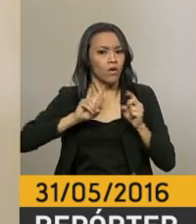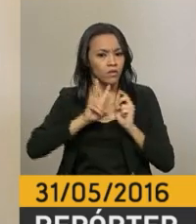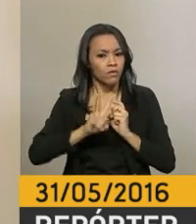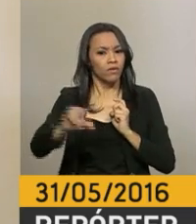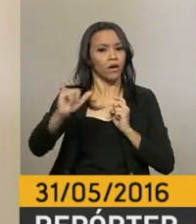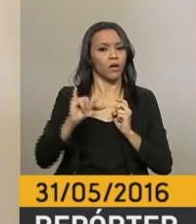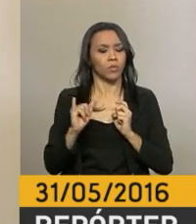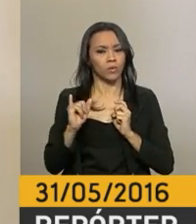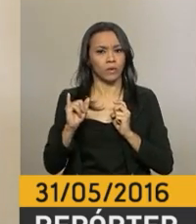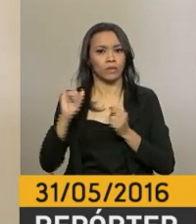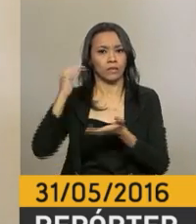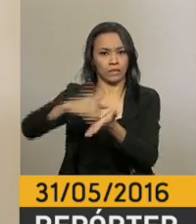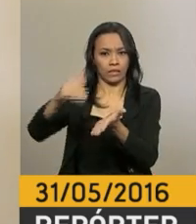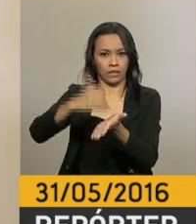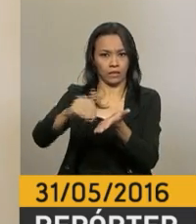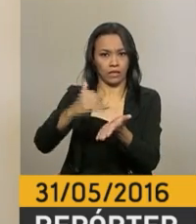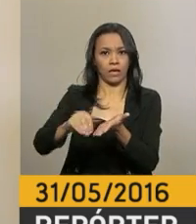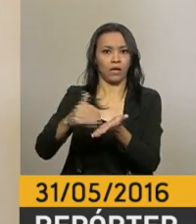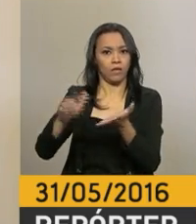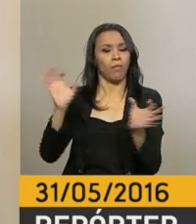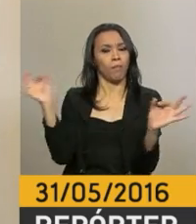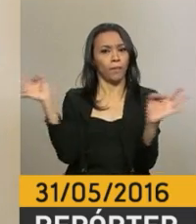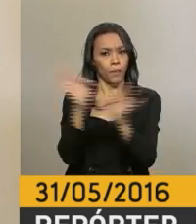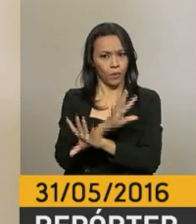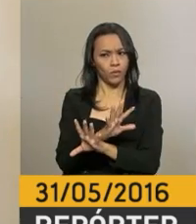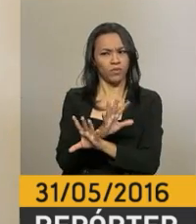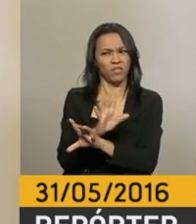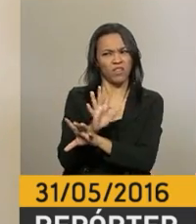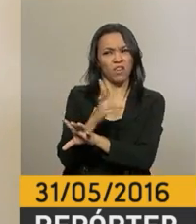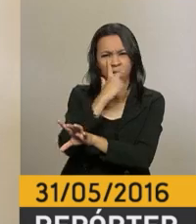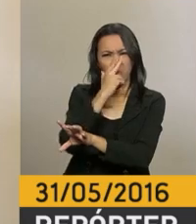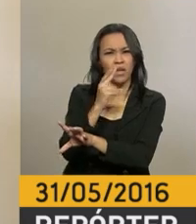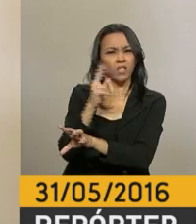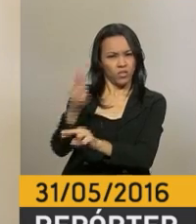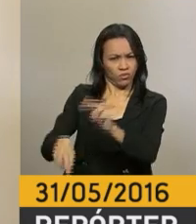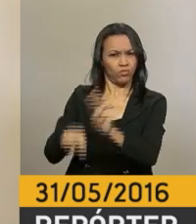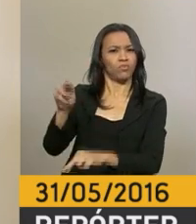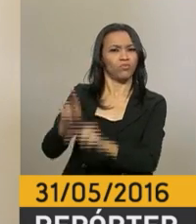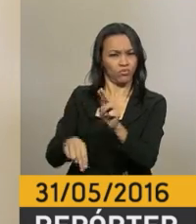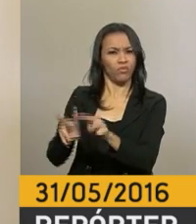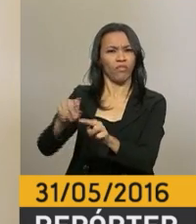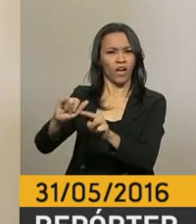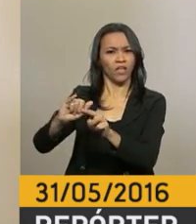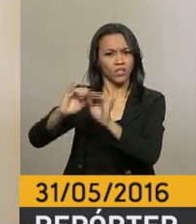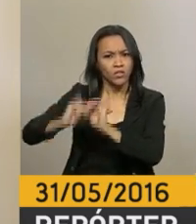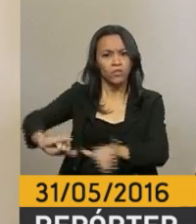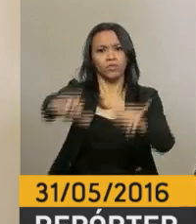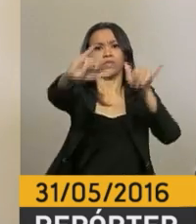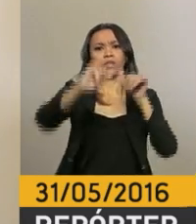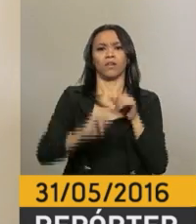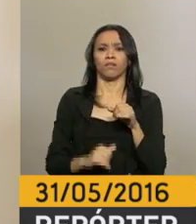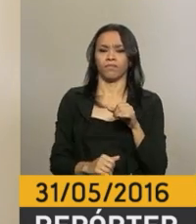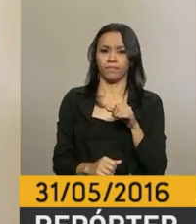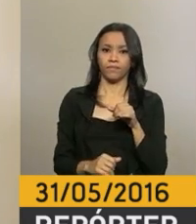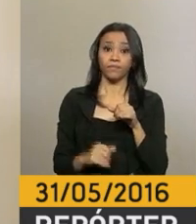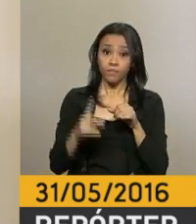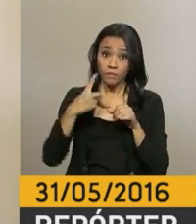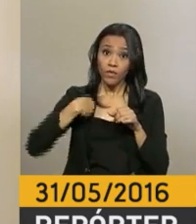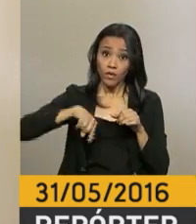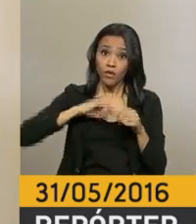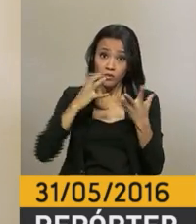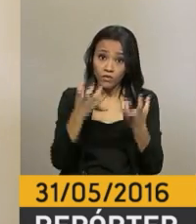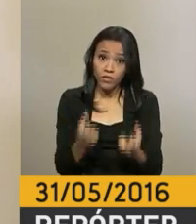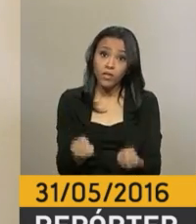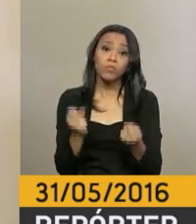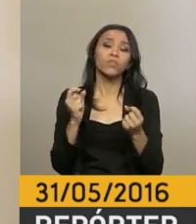o secretário Magno prontamente agora, acho que em junho, já lançará, nós iríamos inaugurar